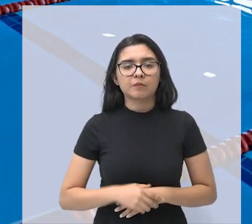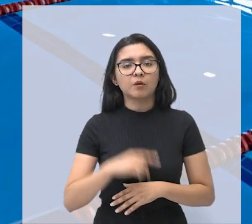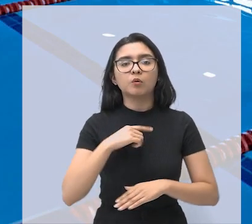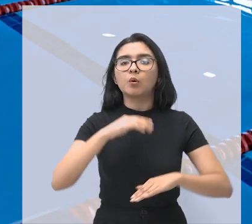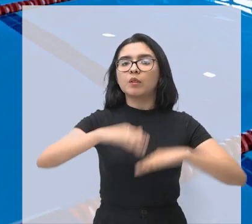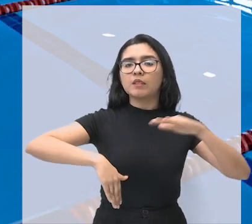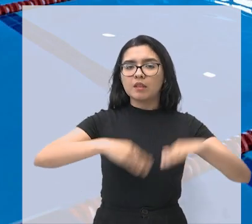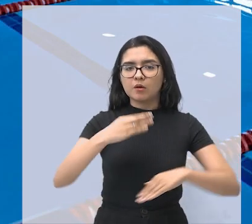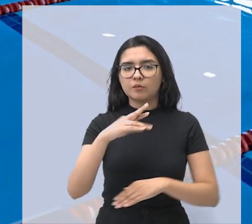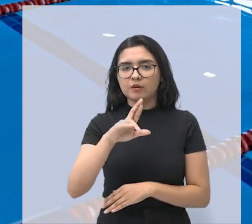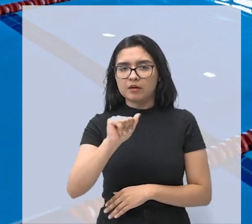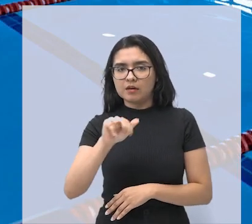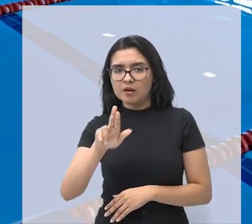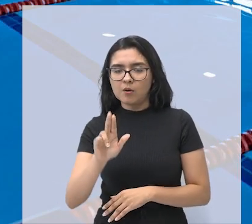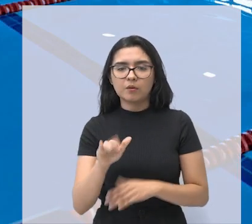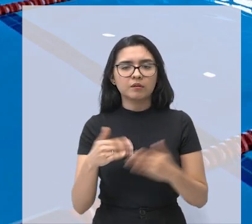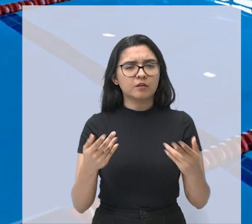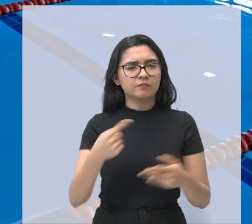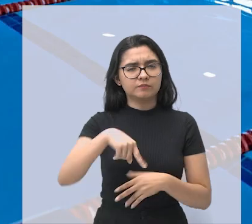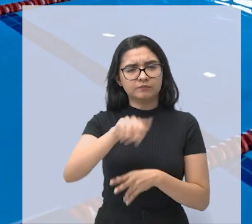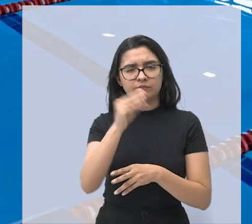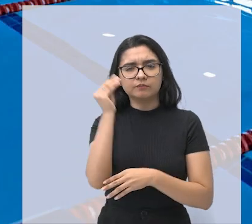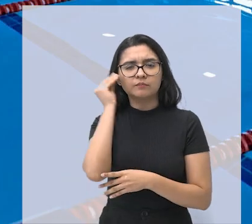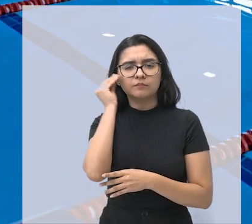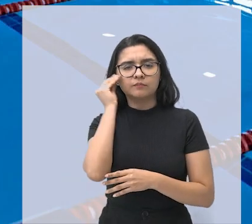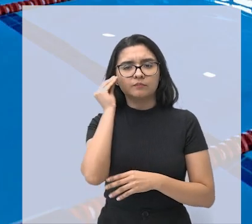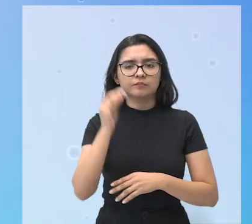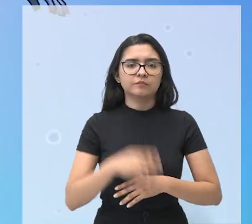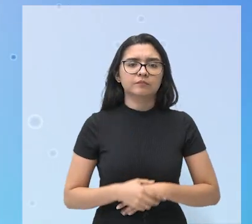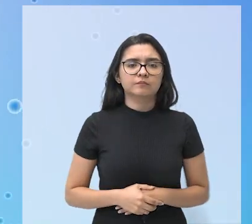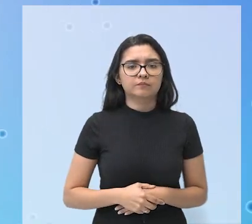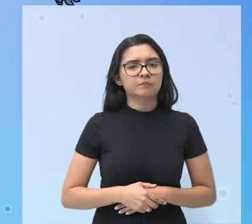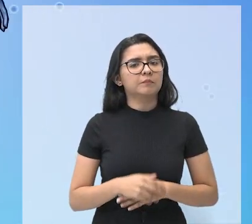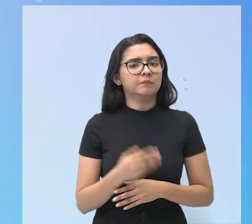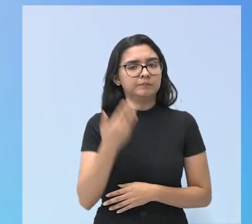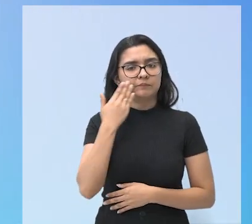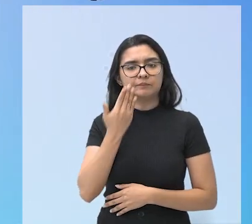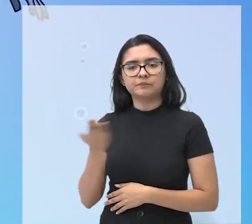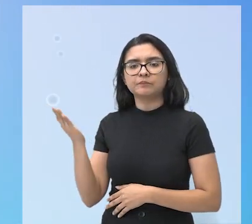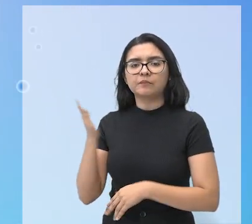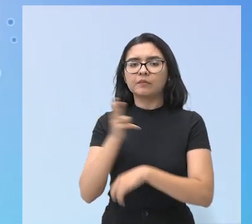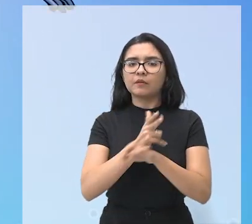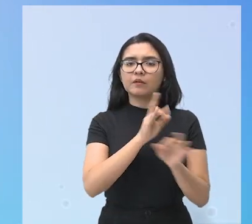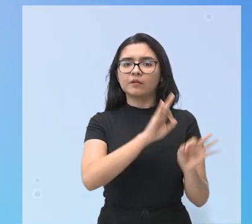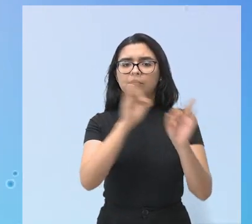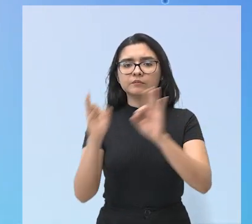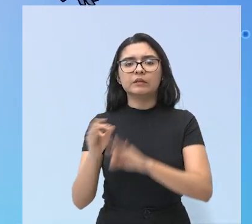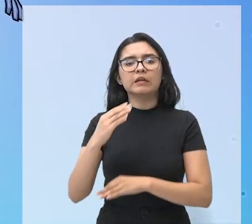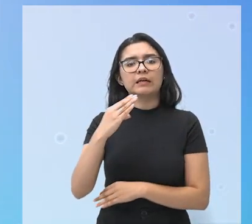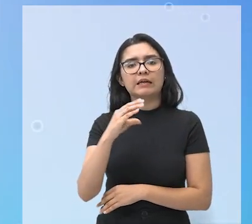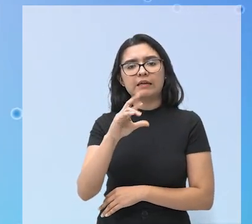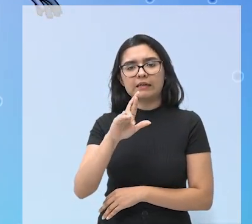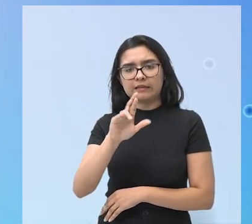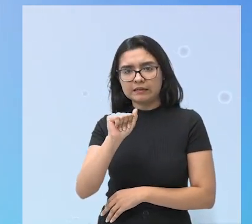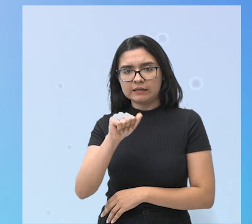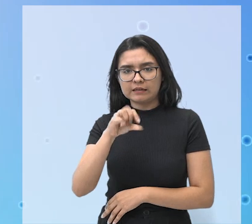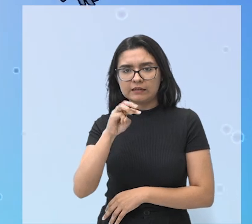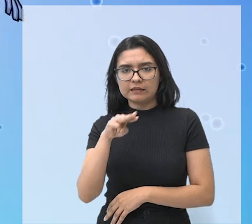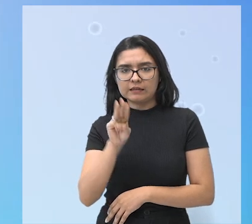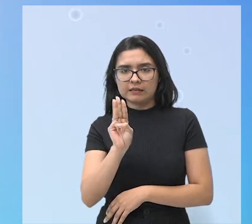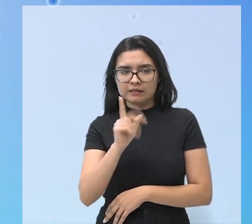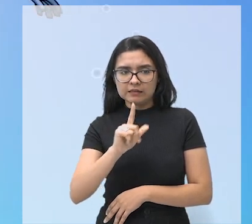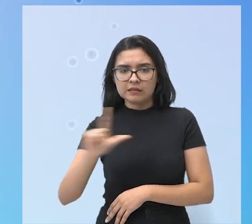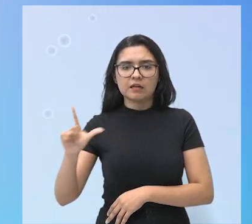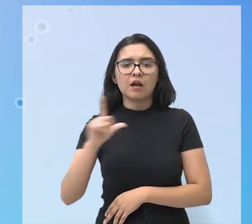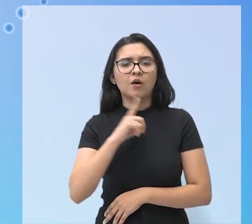Então, observem aí o nosso personagem, a nossa animação. O nado crawl é